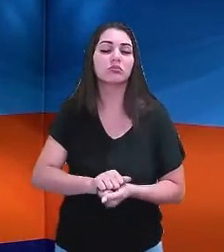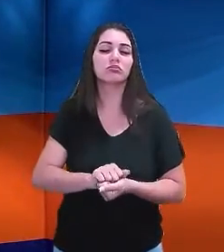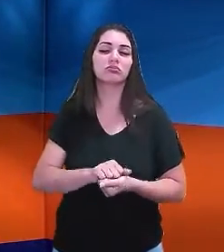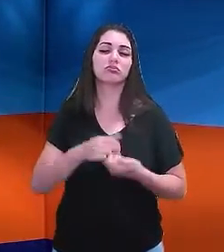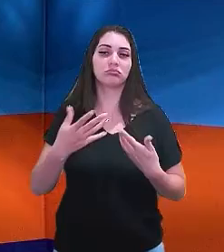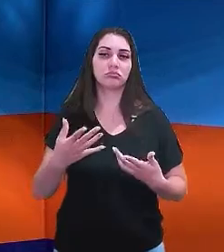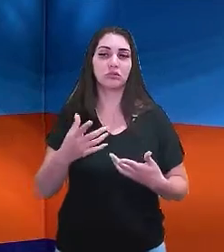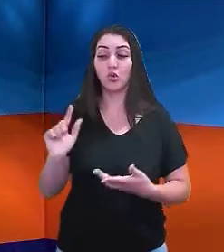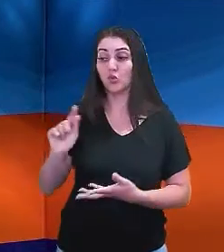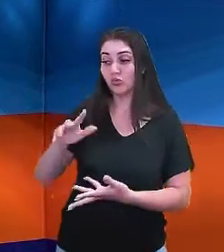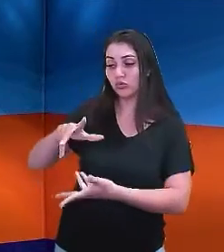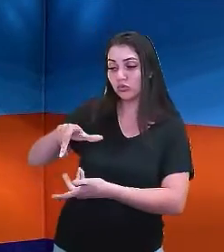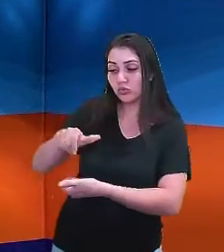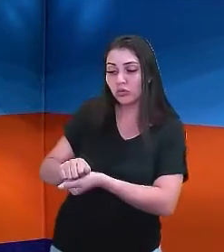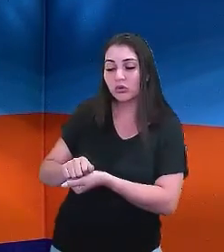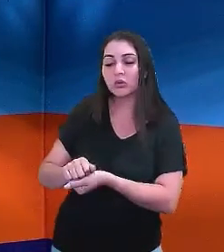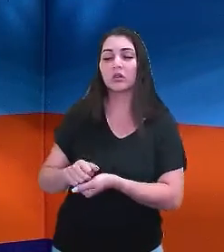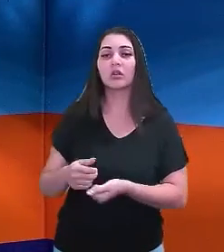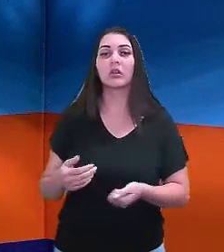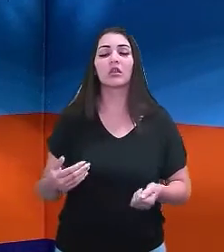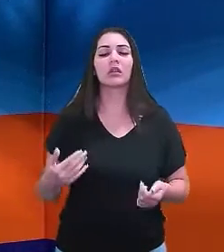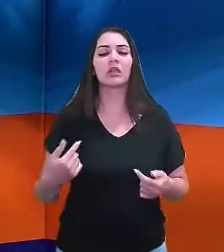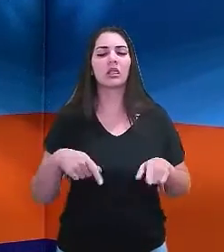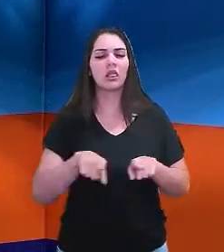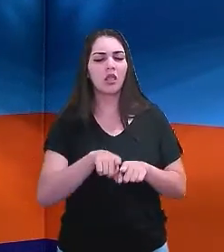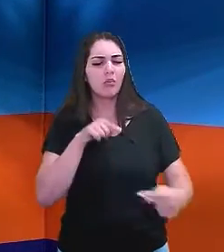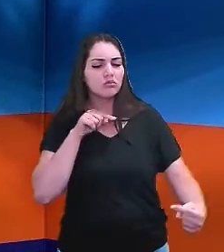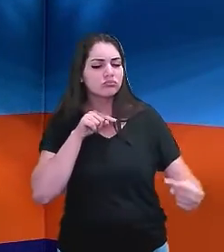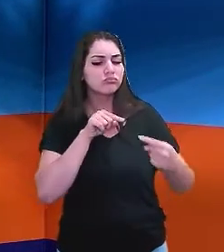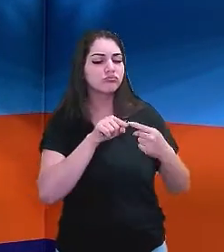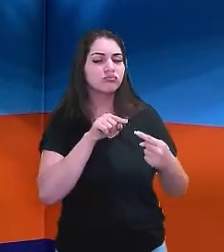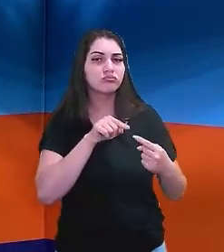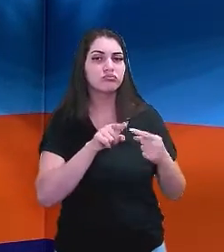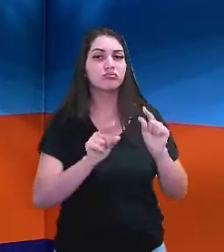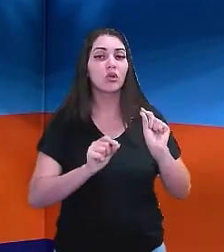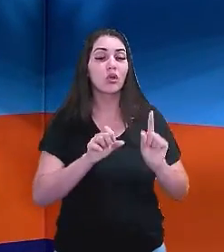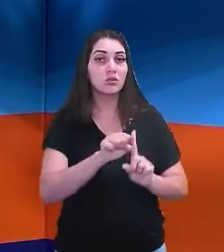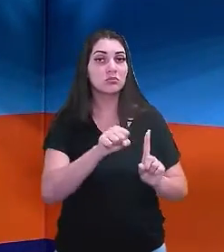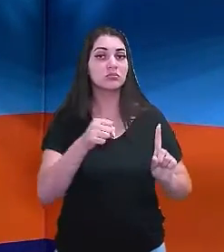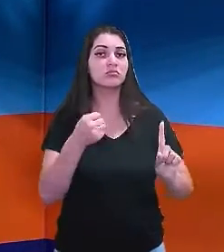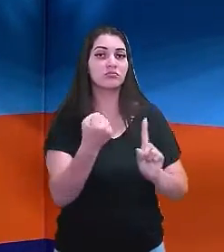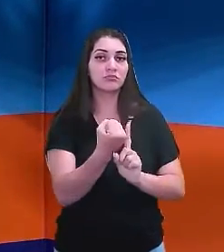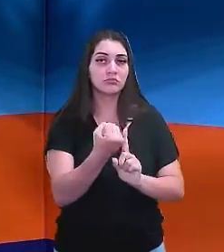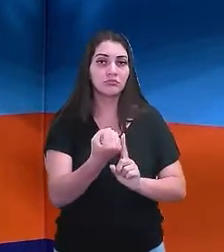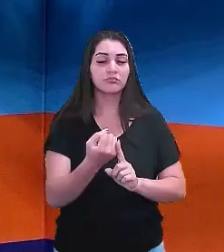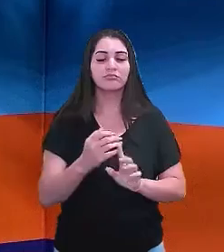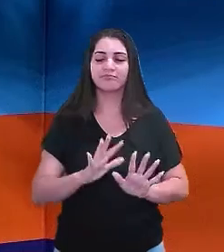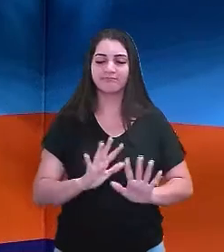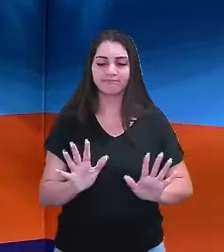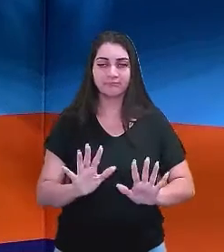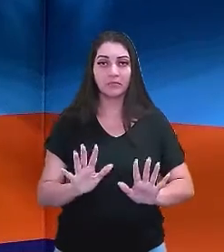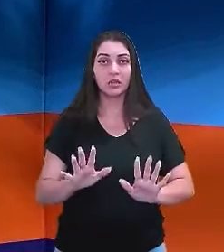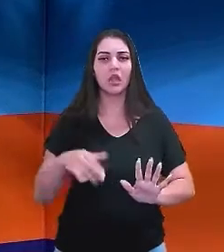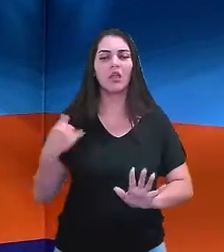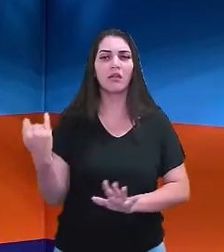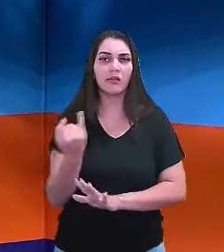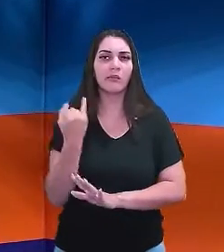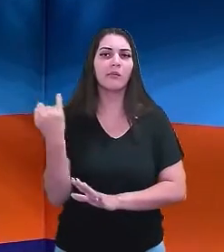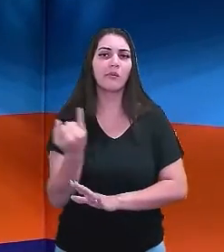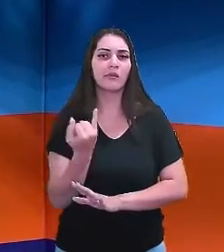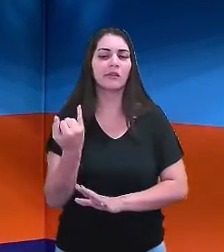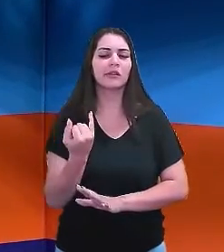de vista geográfico, do ponto de vista social, enfim. E é importante a